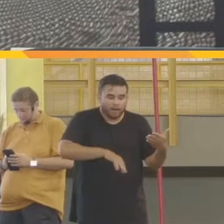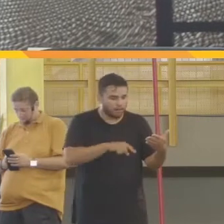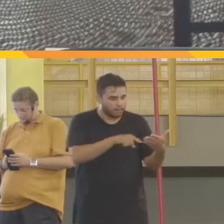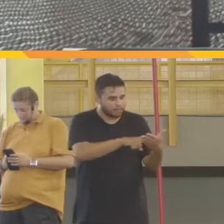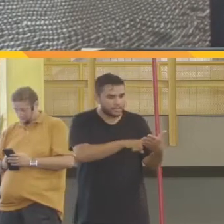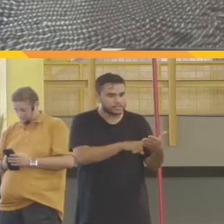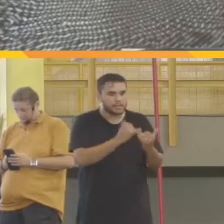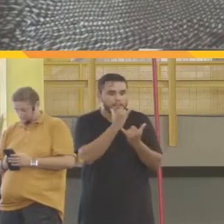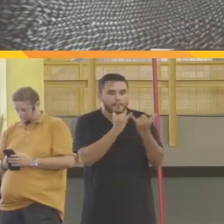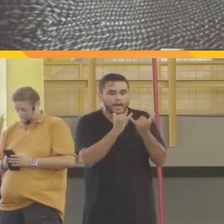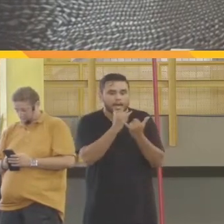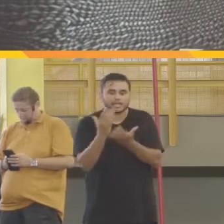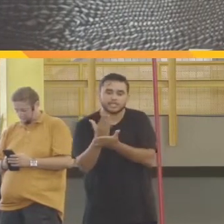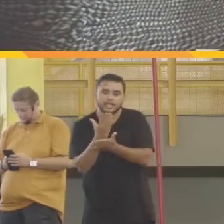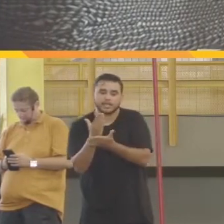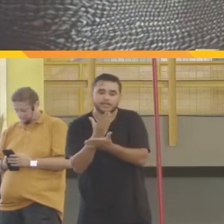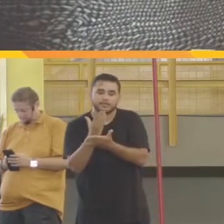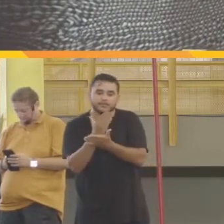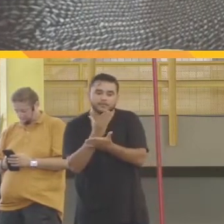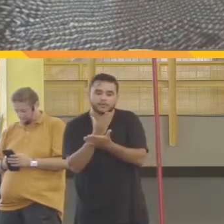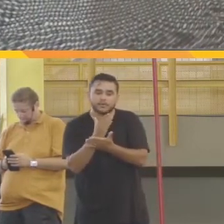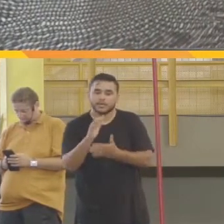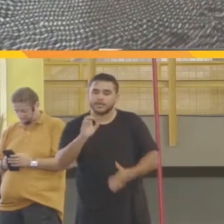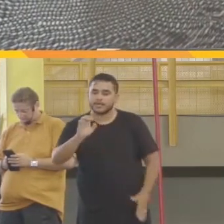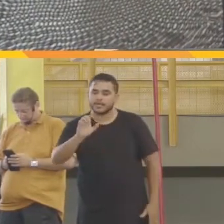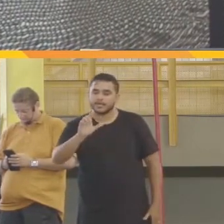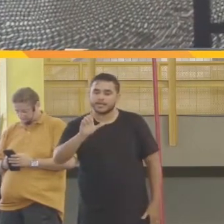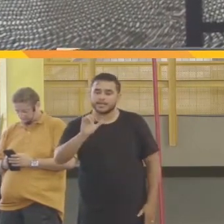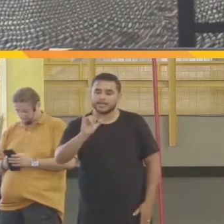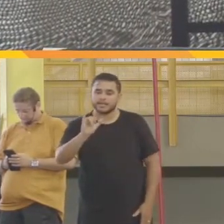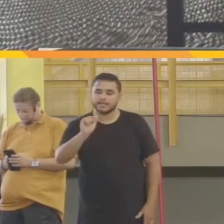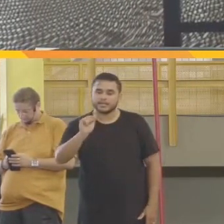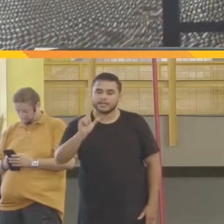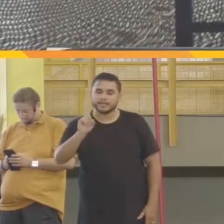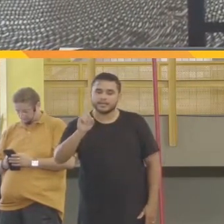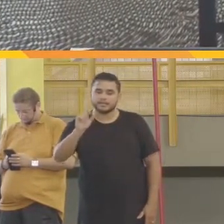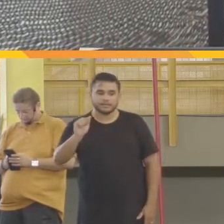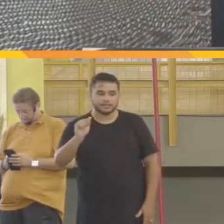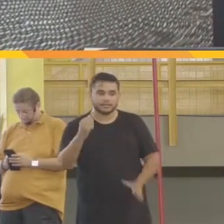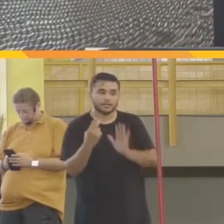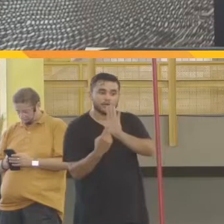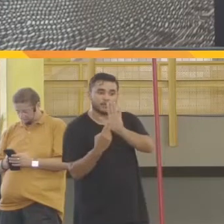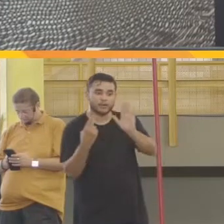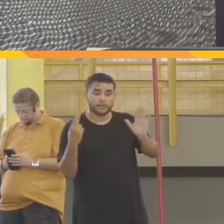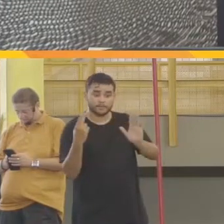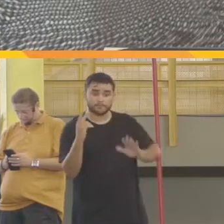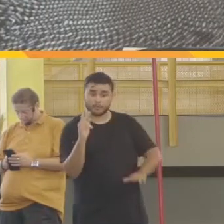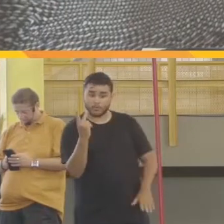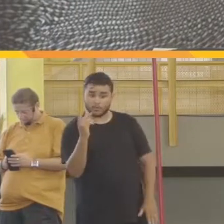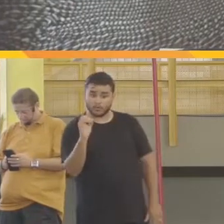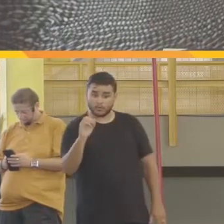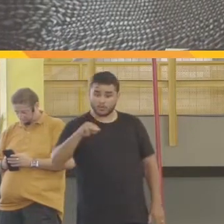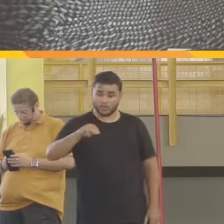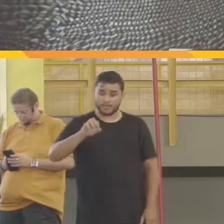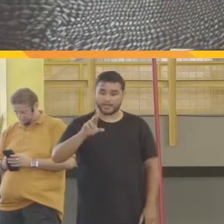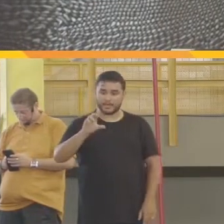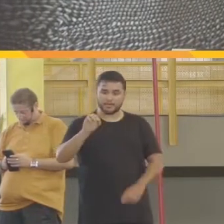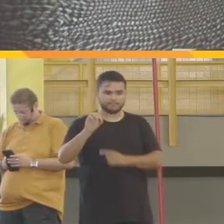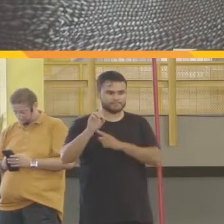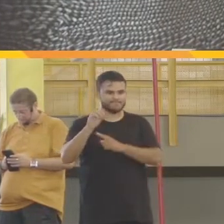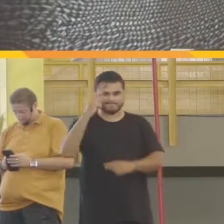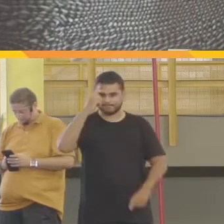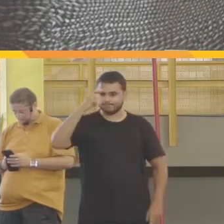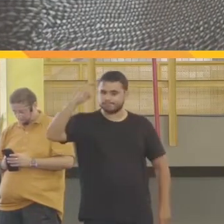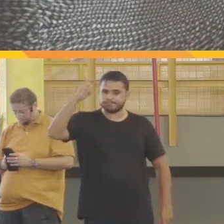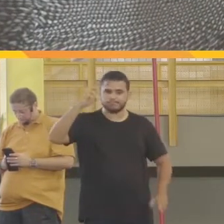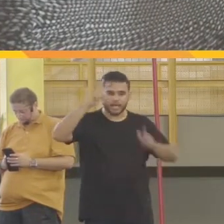disso? Não sabiam? Pois deixa eu dizer uma coisa para vocês. Homero, o maior poeta grego